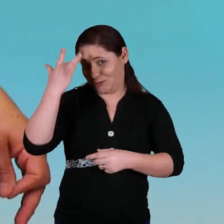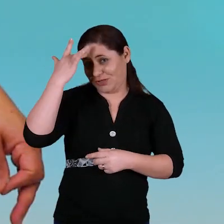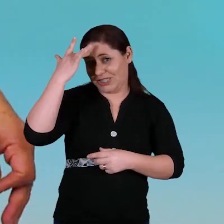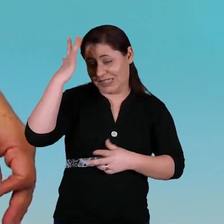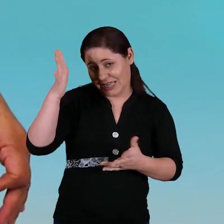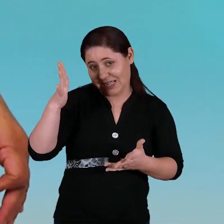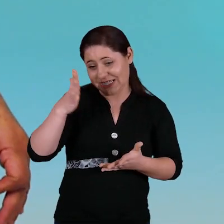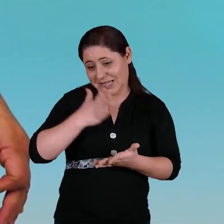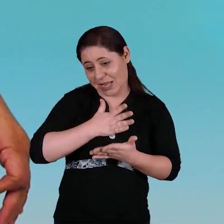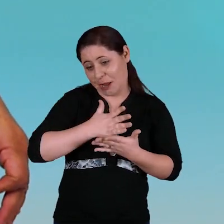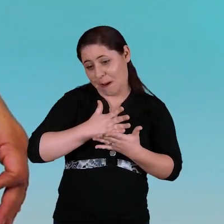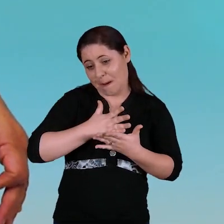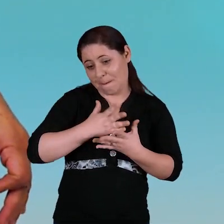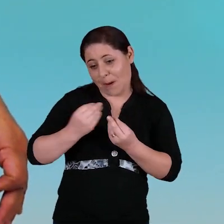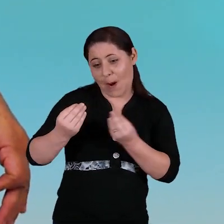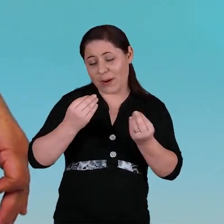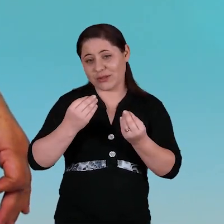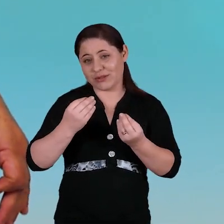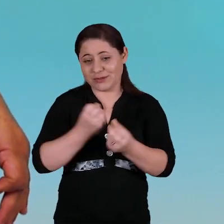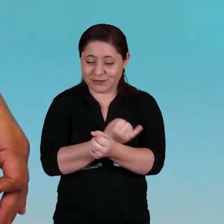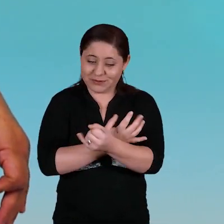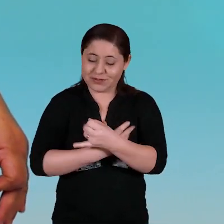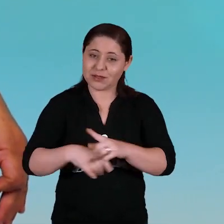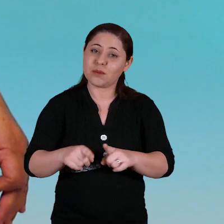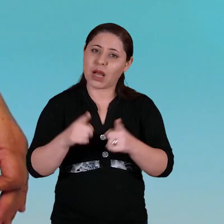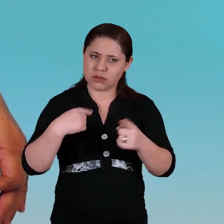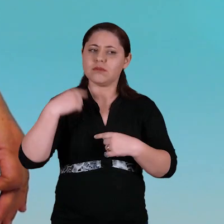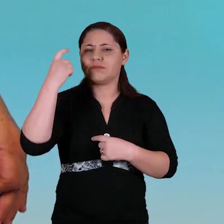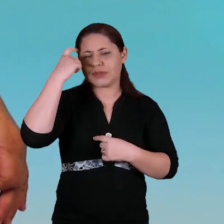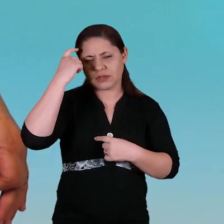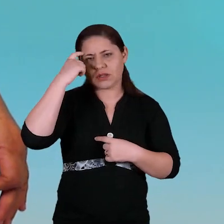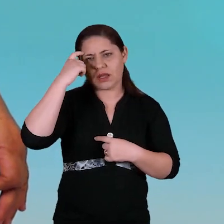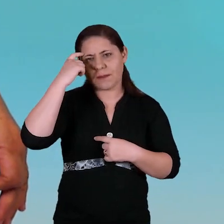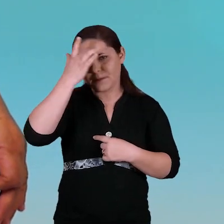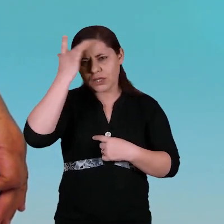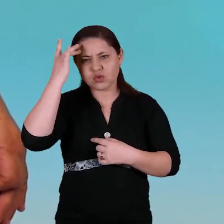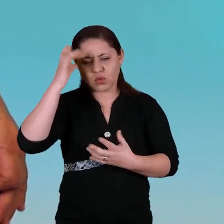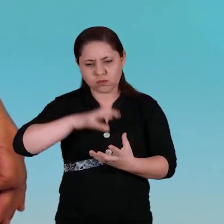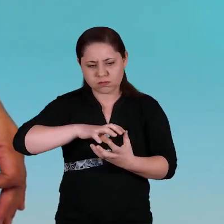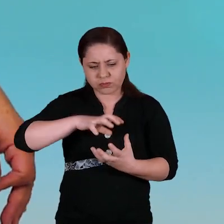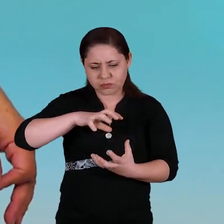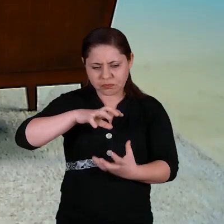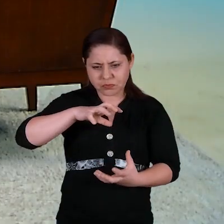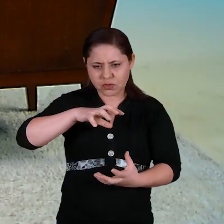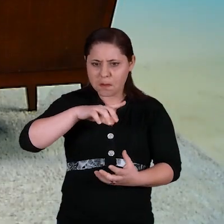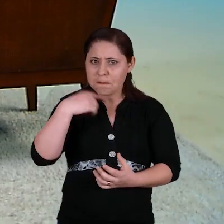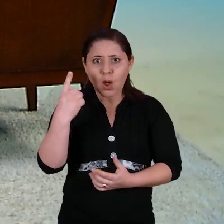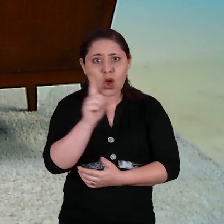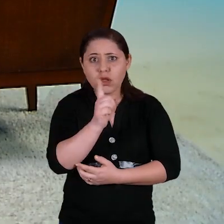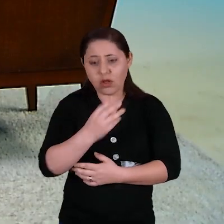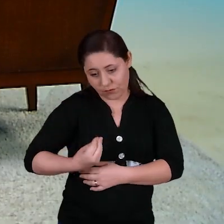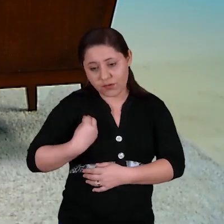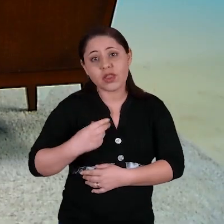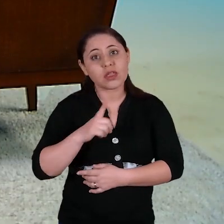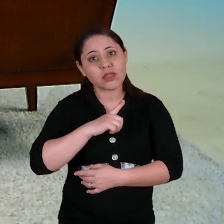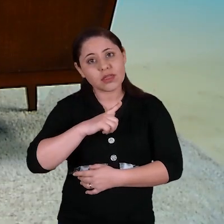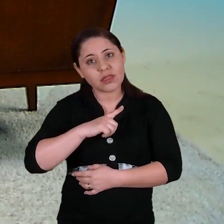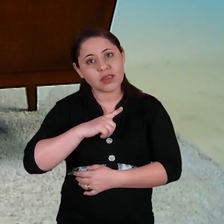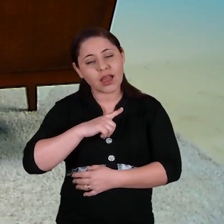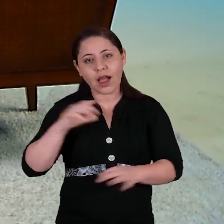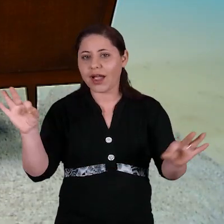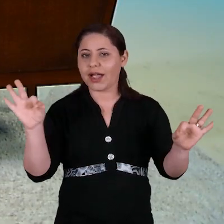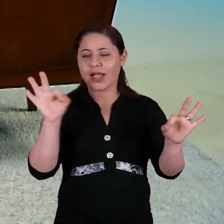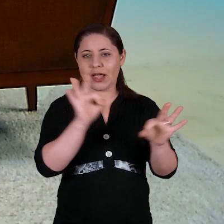tudo mais, mas eu acho que assim, tem que se pensar nisso também. O idoso, ele não morreu, ele está vivo. Acabou-se aquele